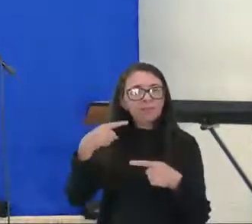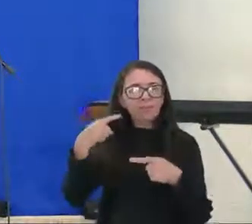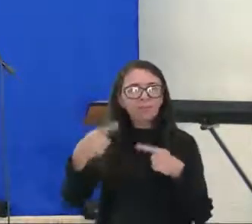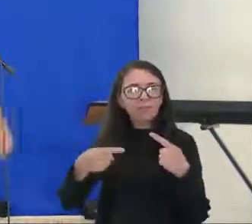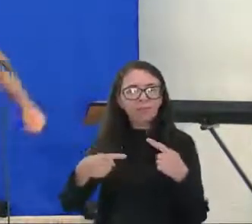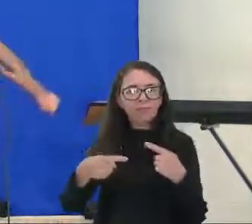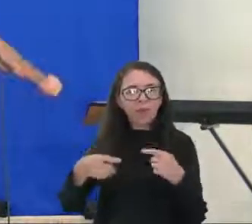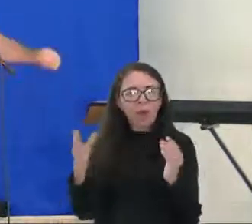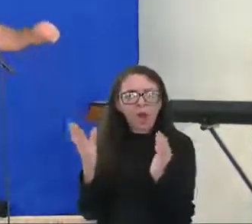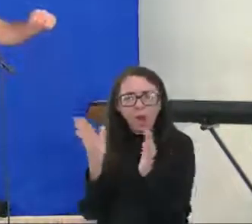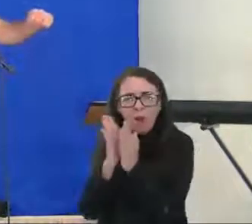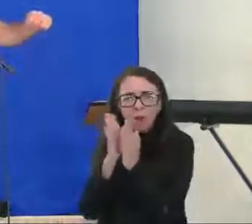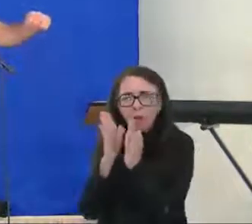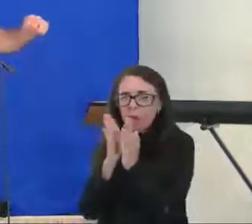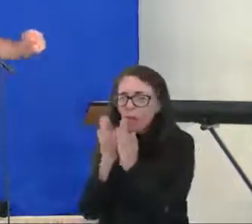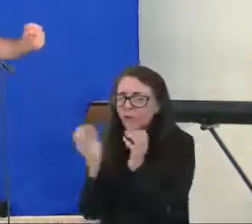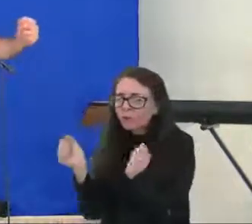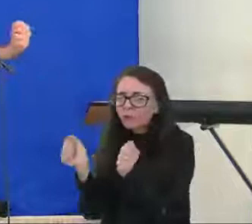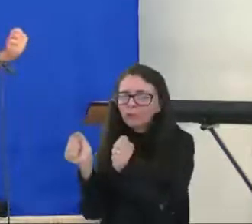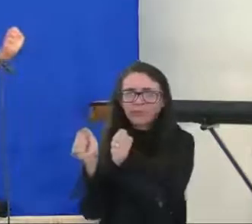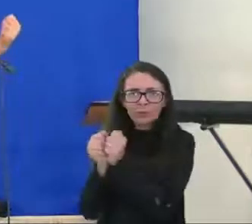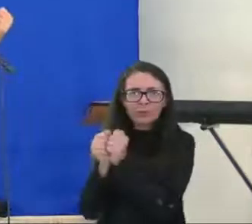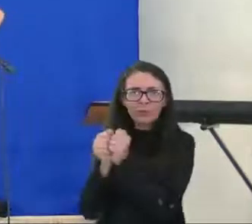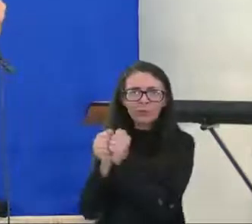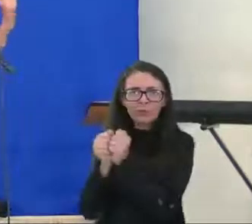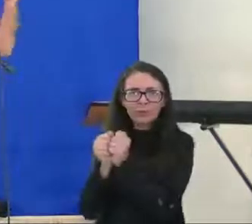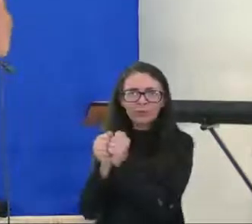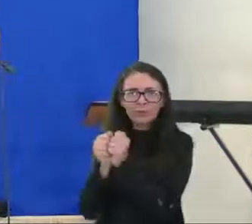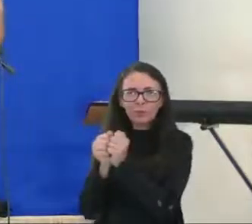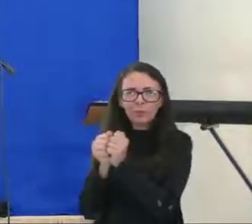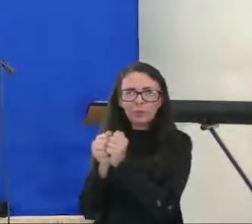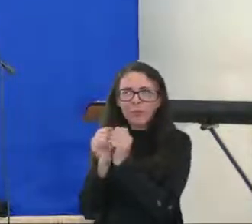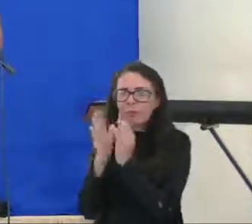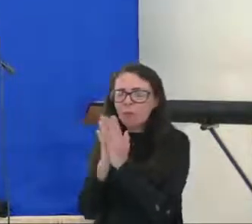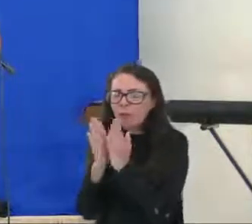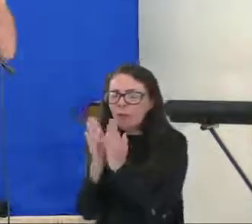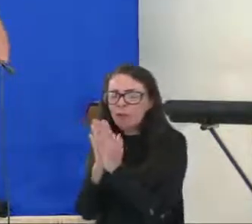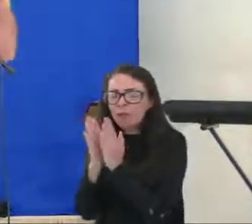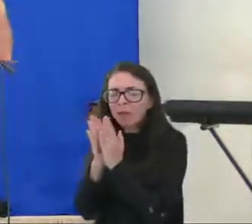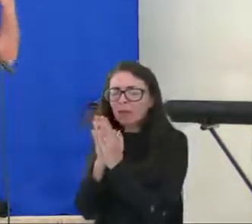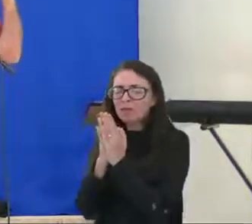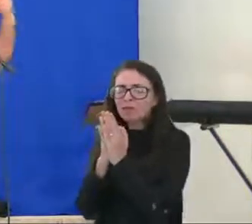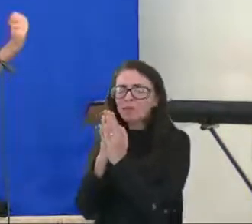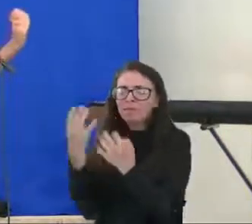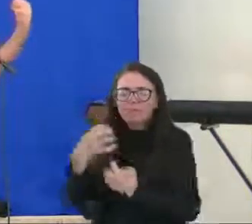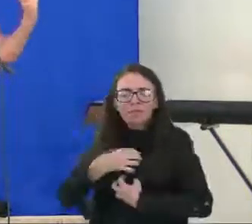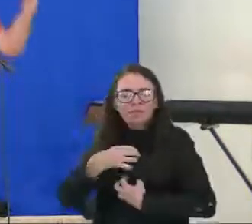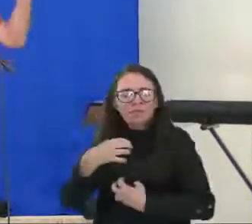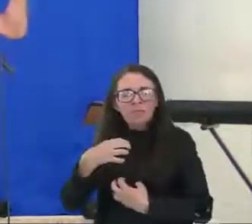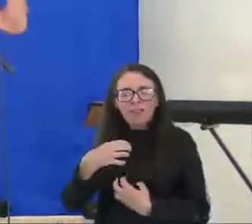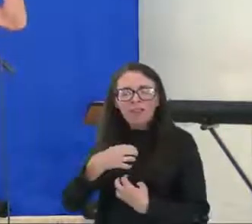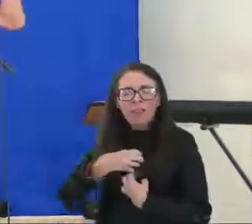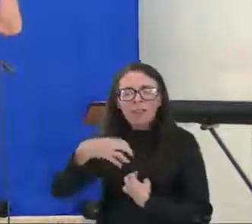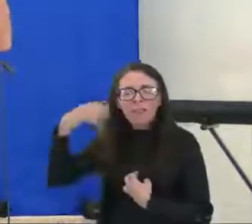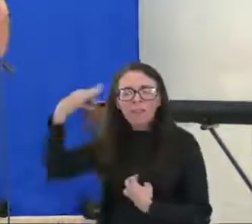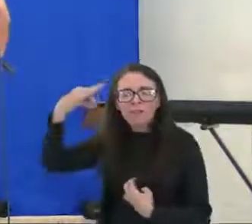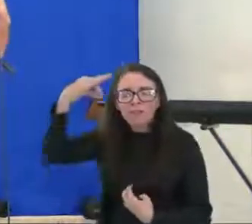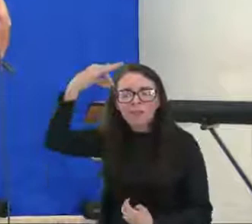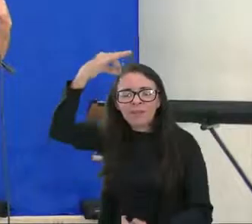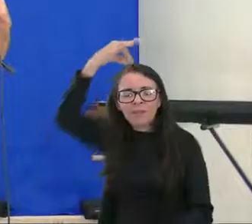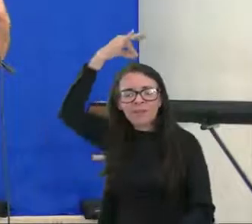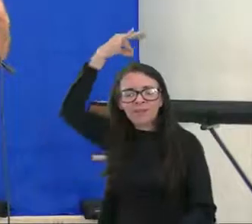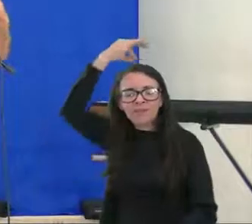Sentimento mesmo que quando o irmão está bem, você está com aquela alegria isso é só dado pelo Espírito que entrega a si mesmo,